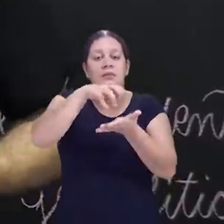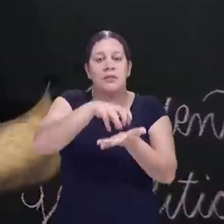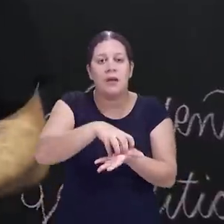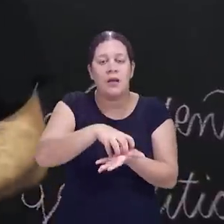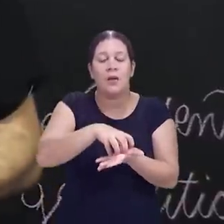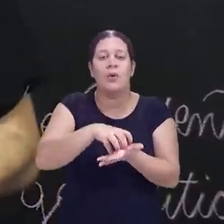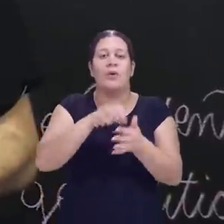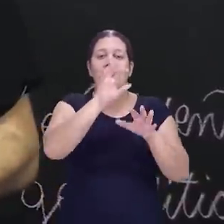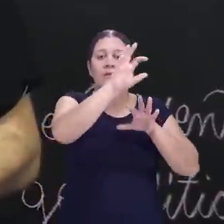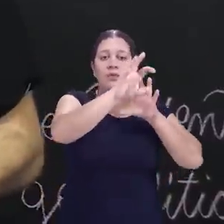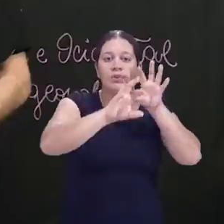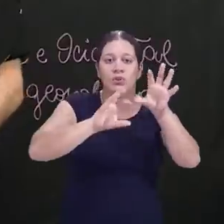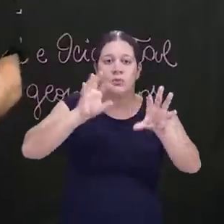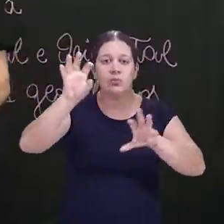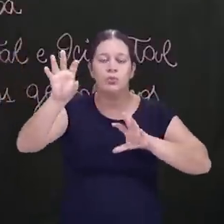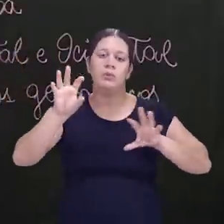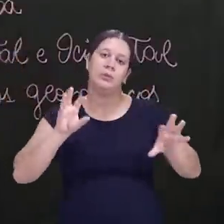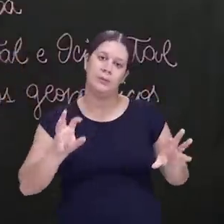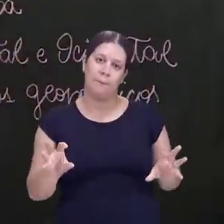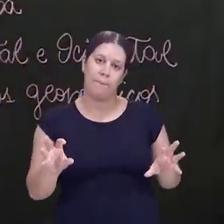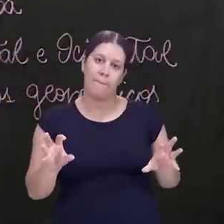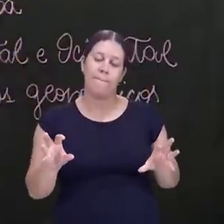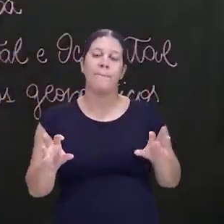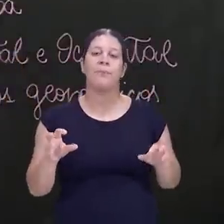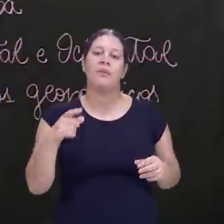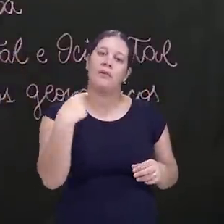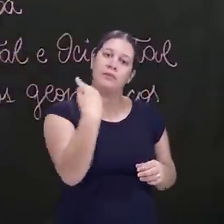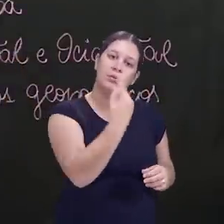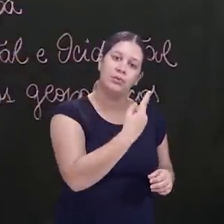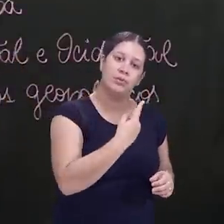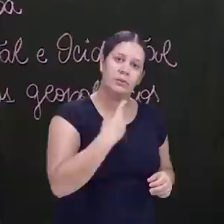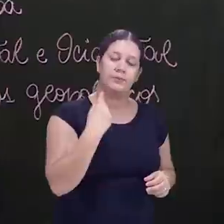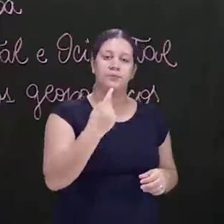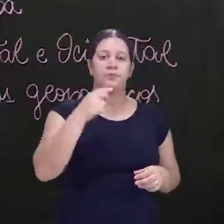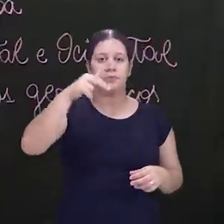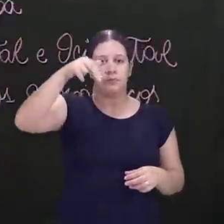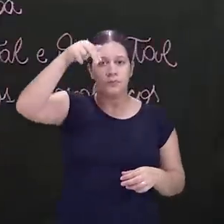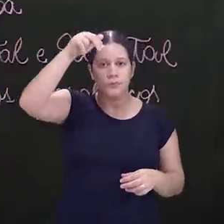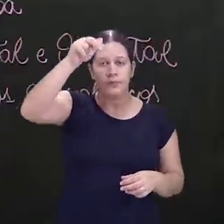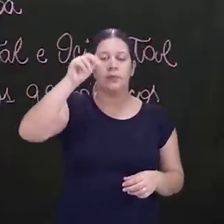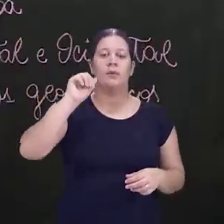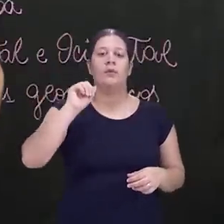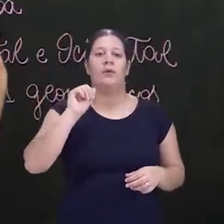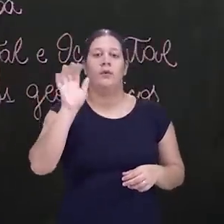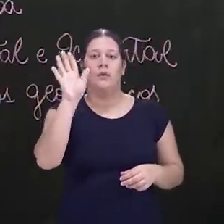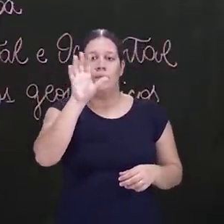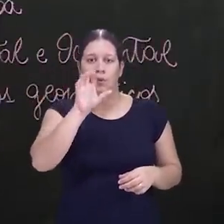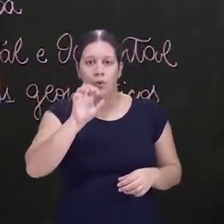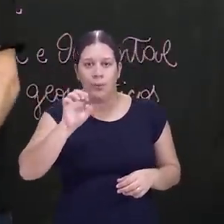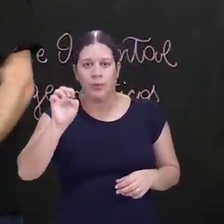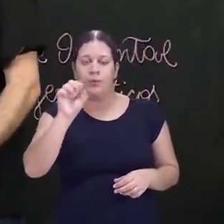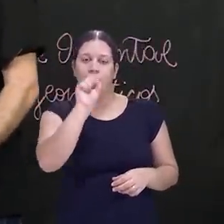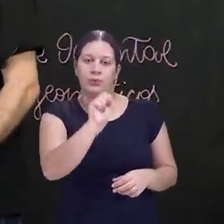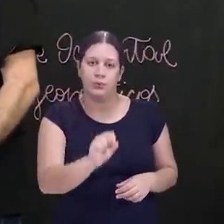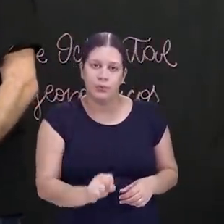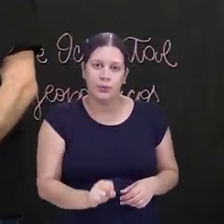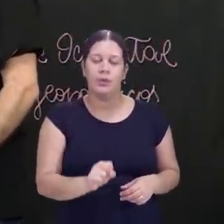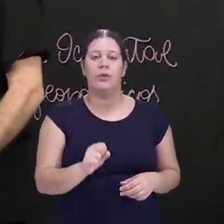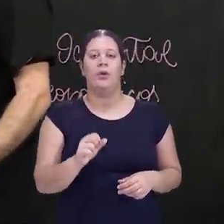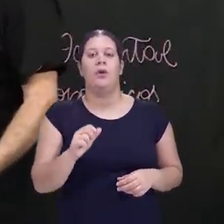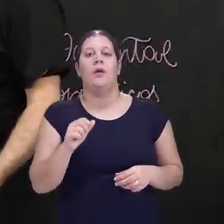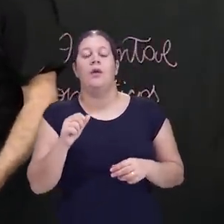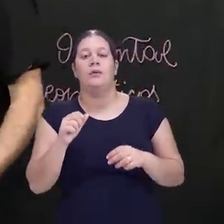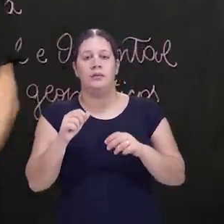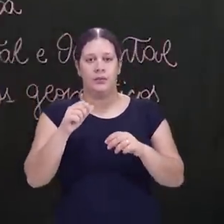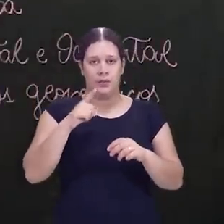assim distribuída. Se temos aqui a Europa Setentrional ao norte, a Europa Meridional ao sul, a Europa